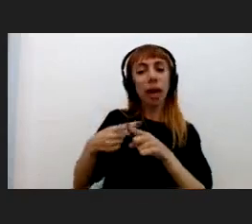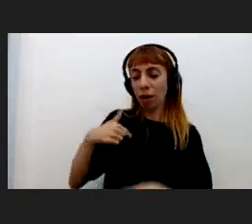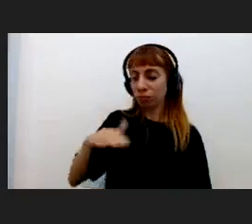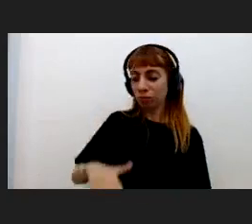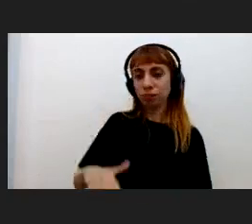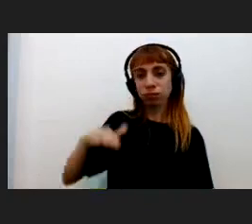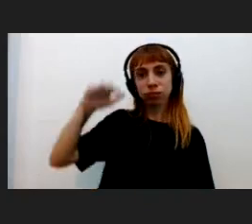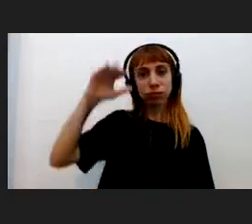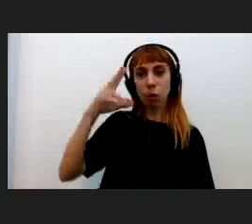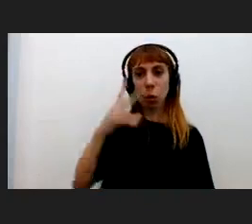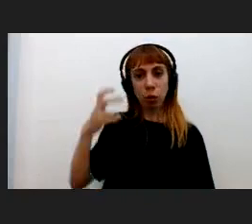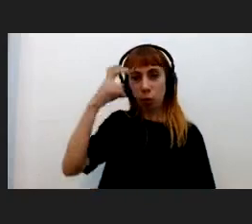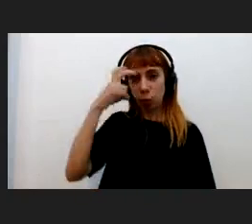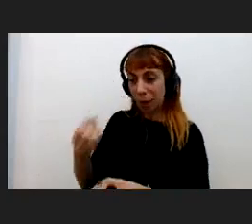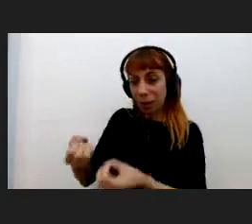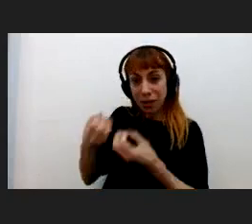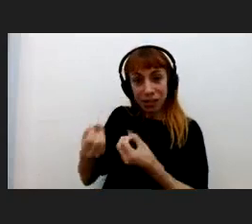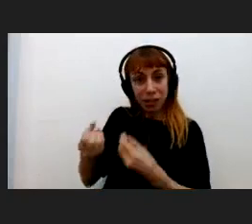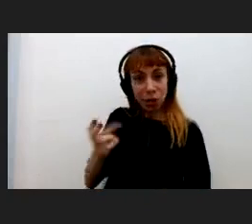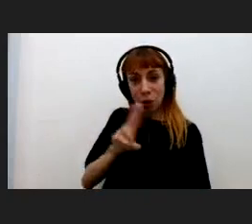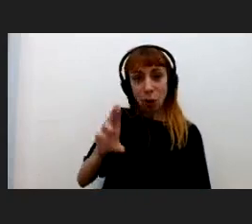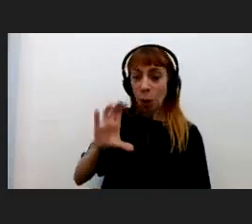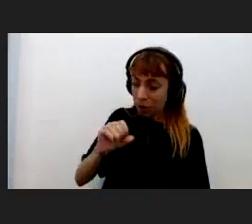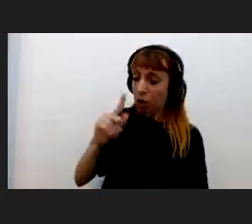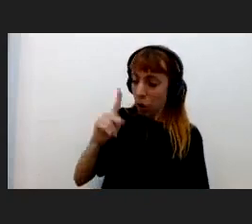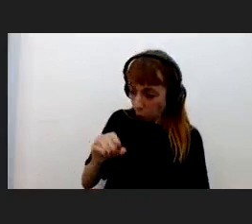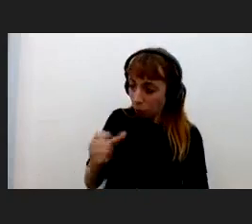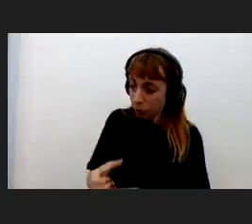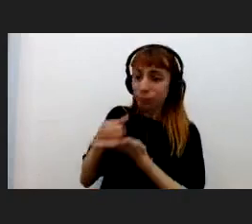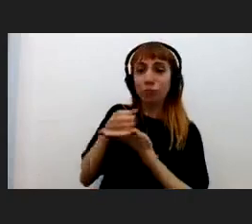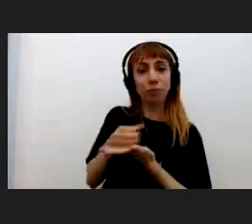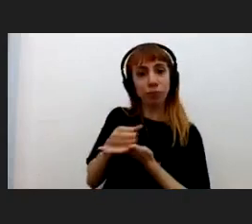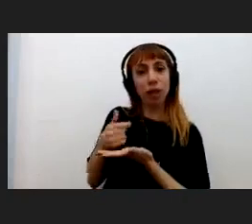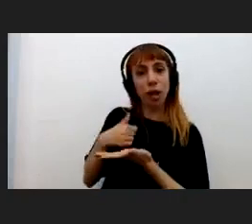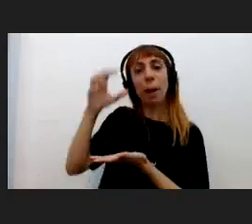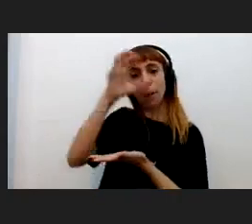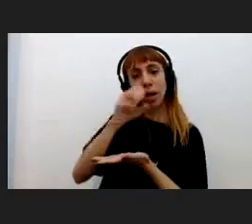assim é com todas as outras relações que eu faço ao longo da minha vida. Então,